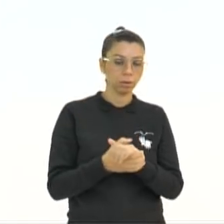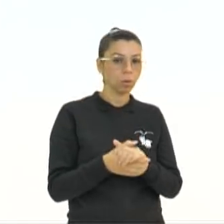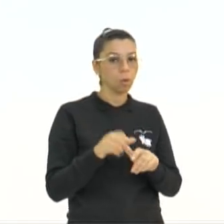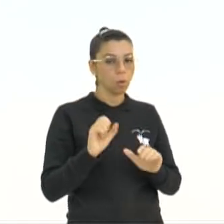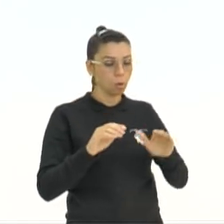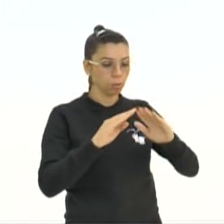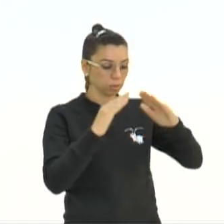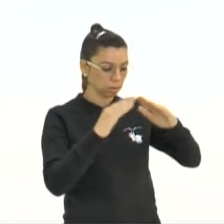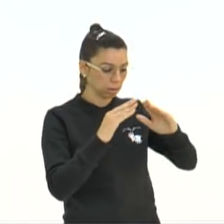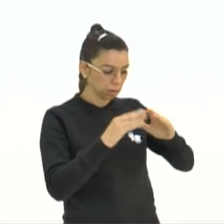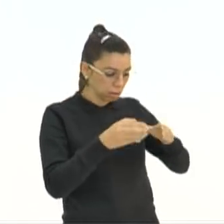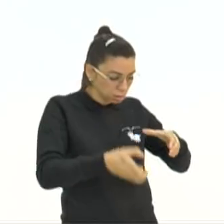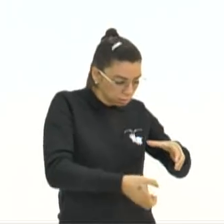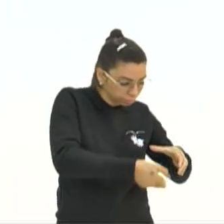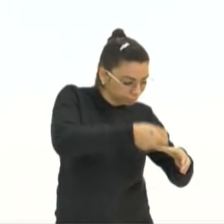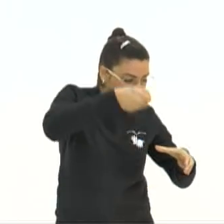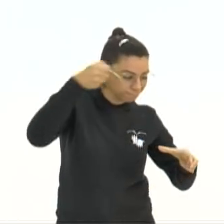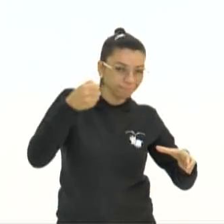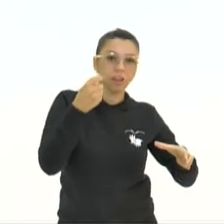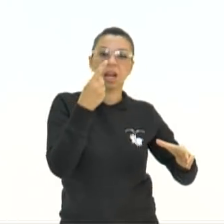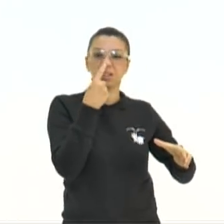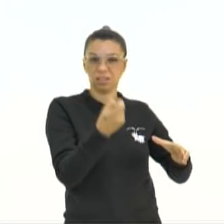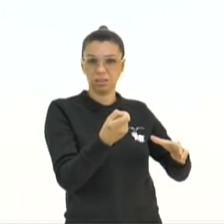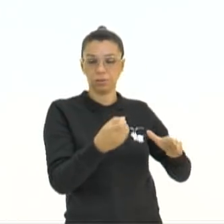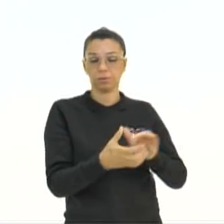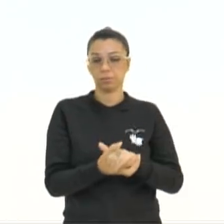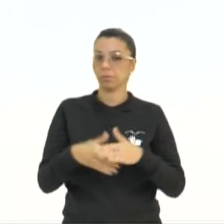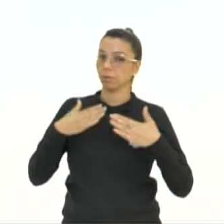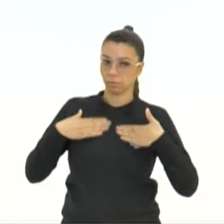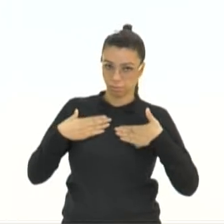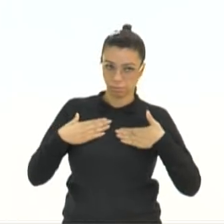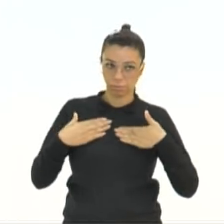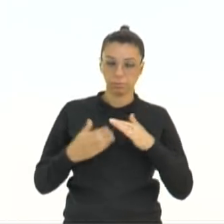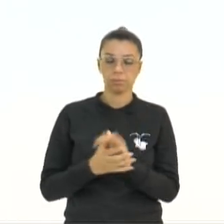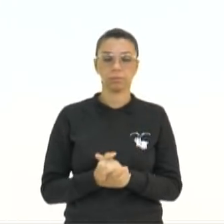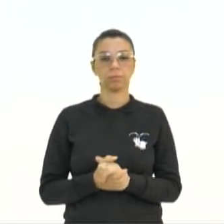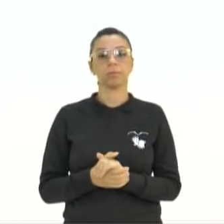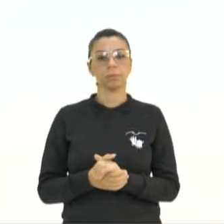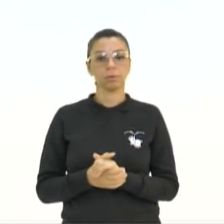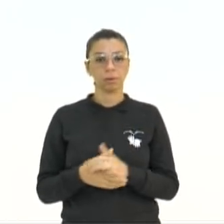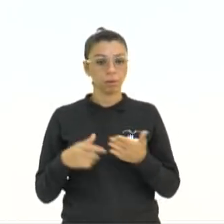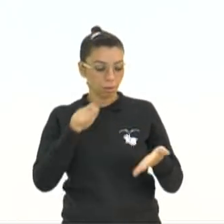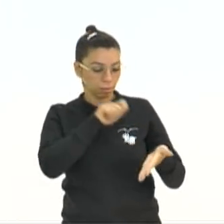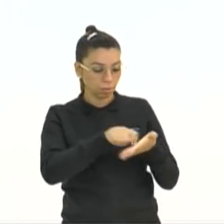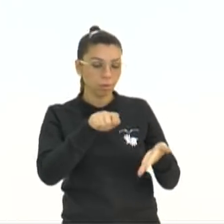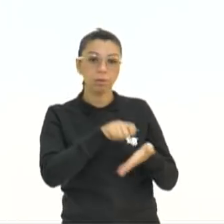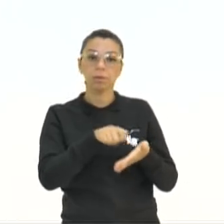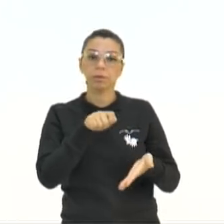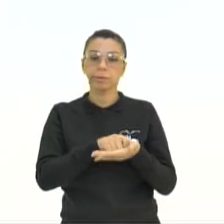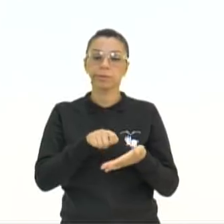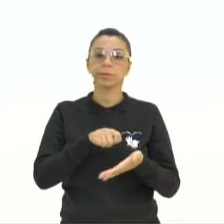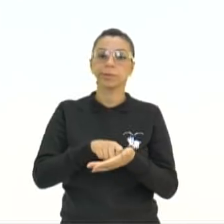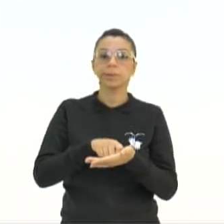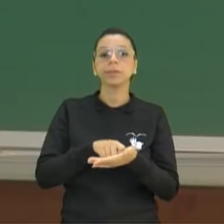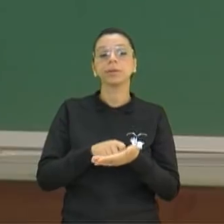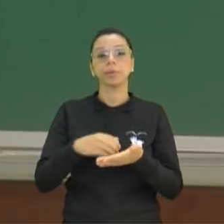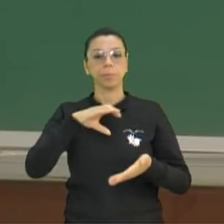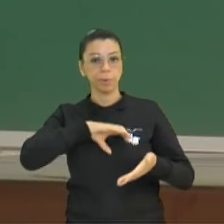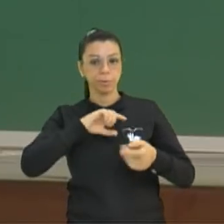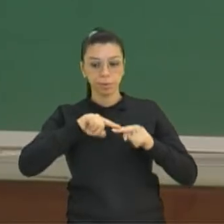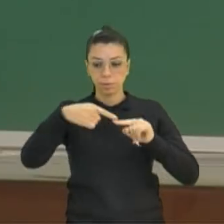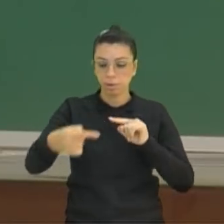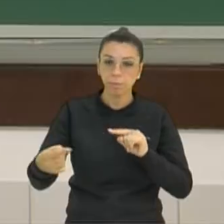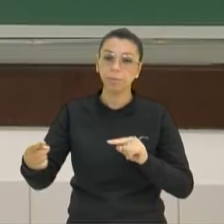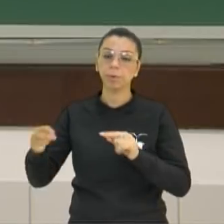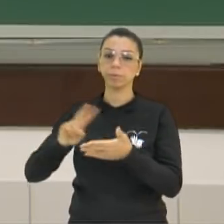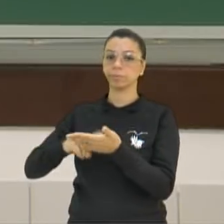lixos de casa, ok? Tranquilo? Sossegado? Mesma coisa. Não lembrou? Escreve em português e depois passa para o inglês.